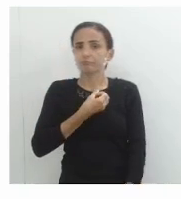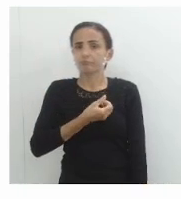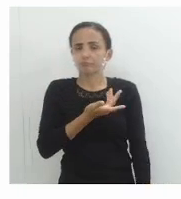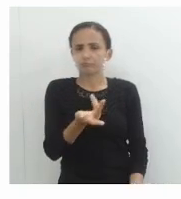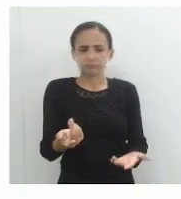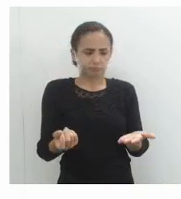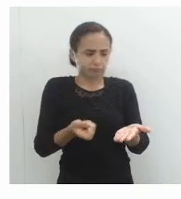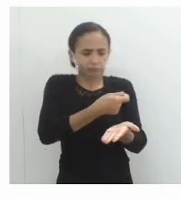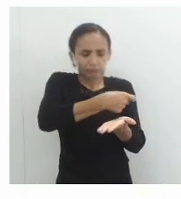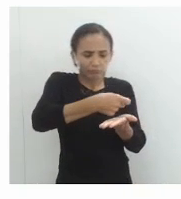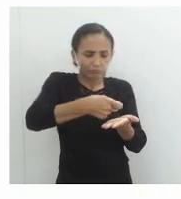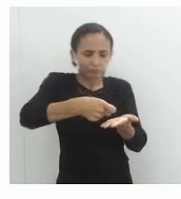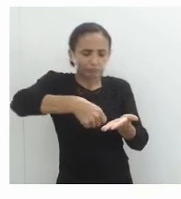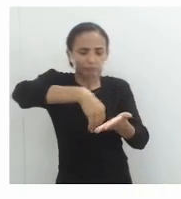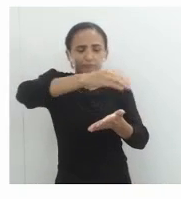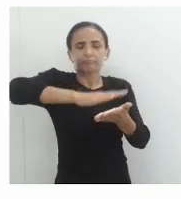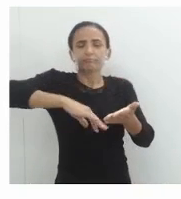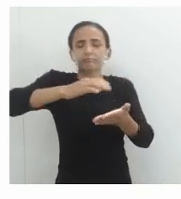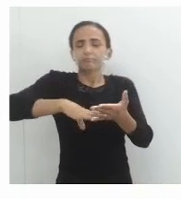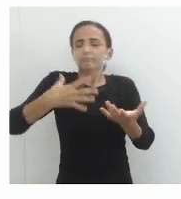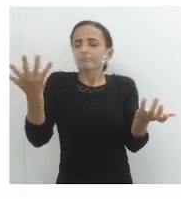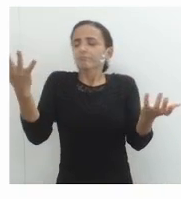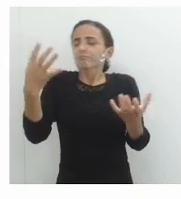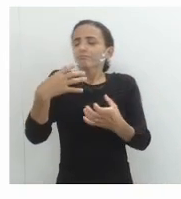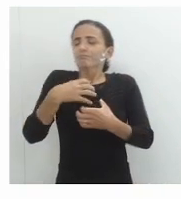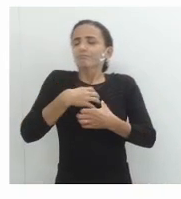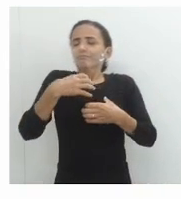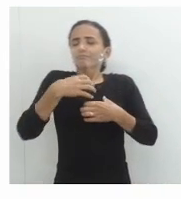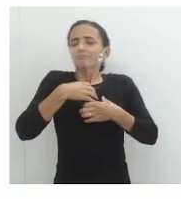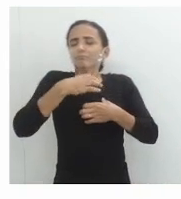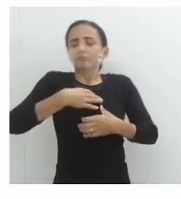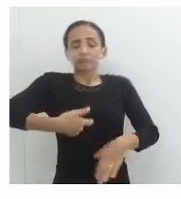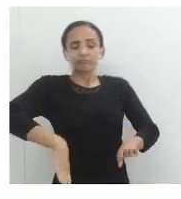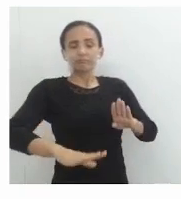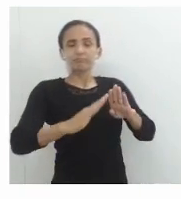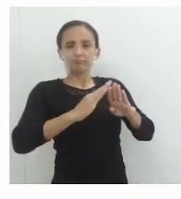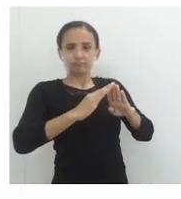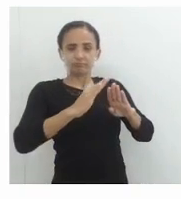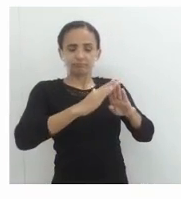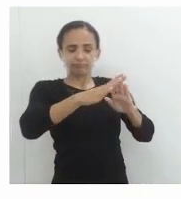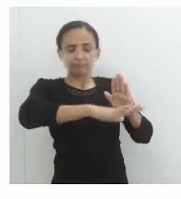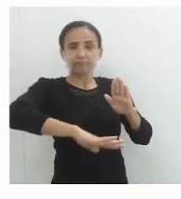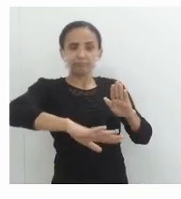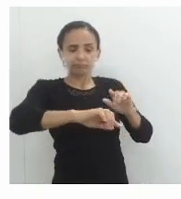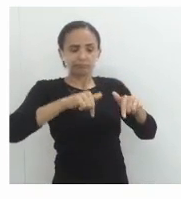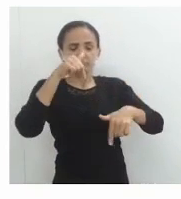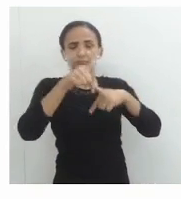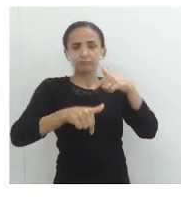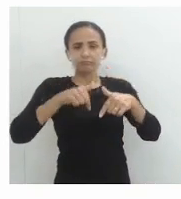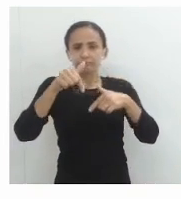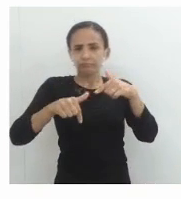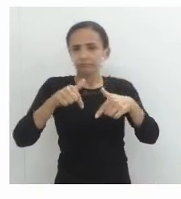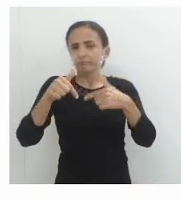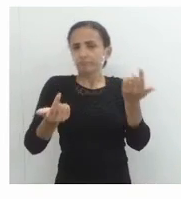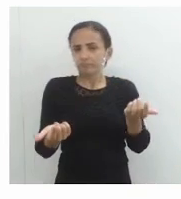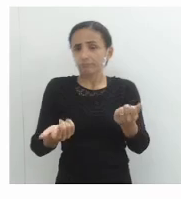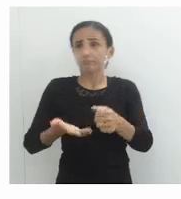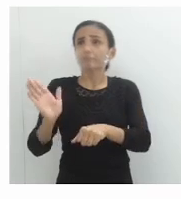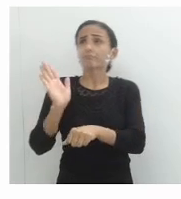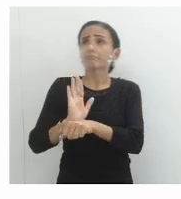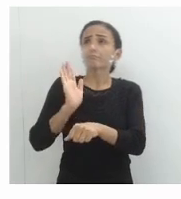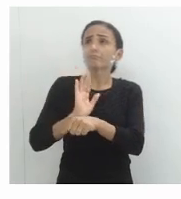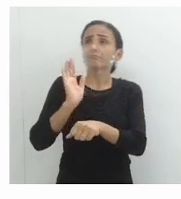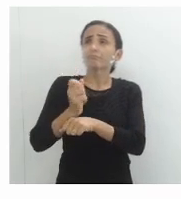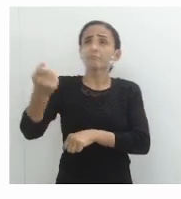quadro, ele se inspirou, ele estava no ateliê dele no verão, uma tarde de verão, e viu alguns queijos que estavam lá se